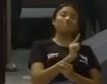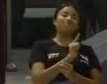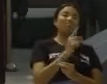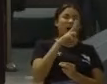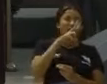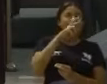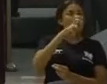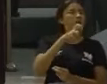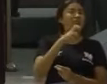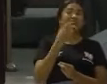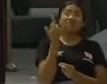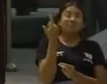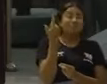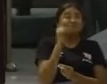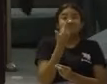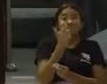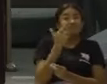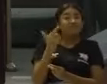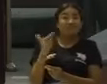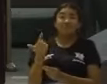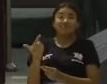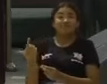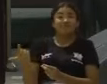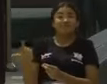força? Eu não tiro força.